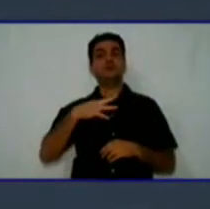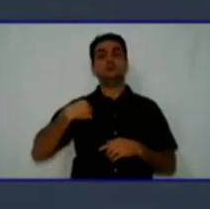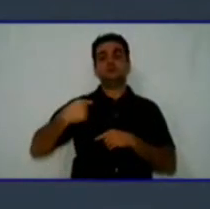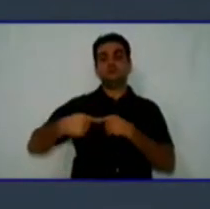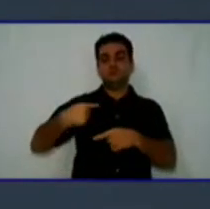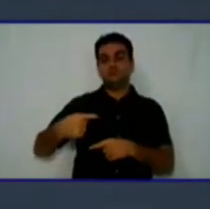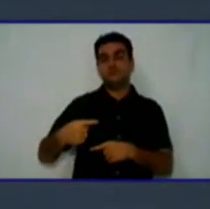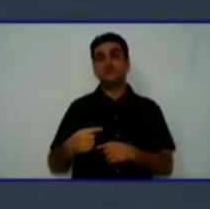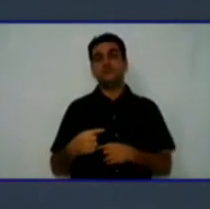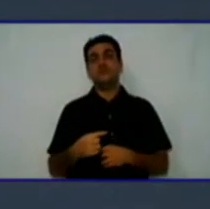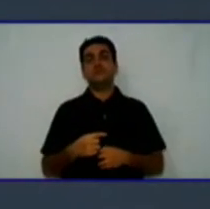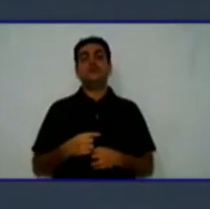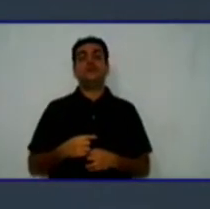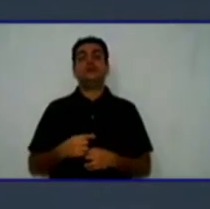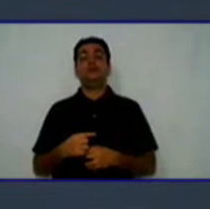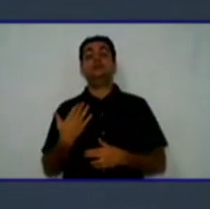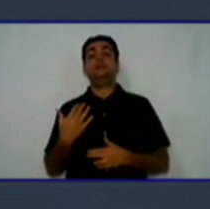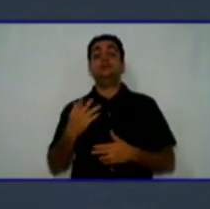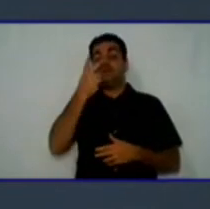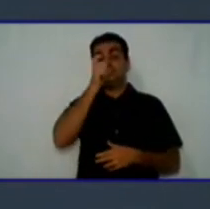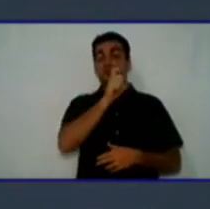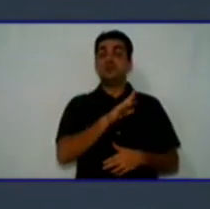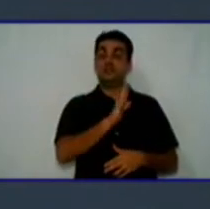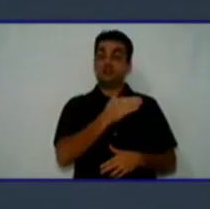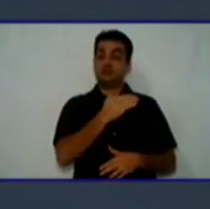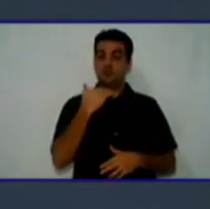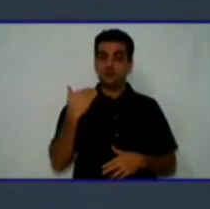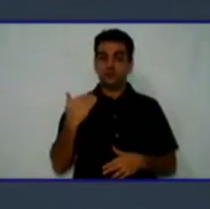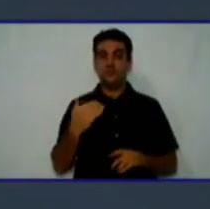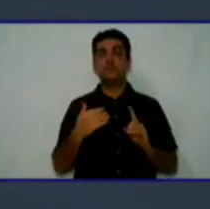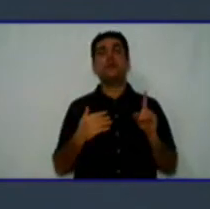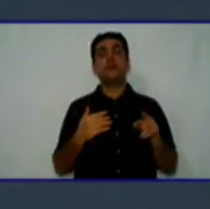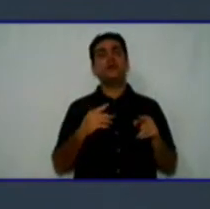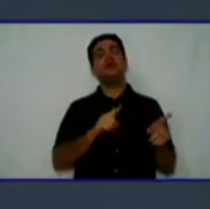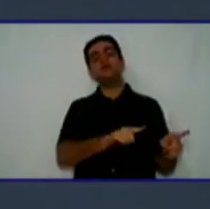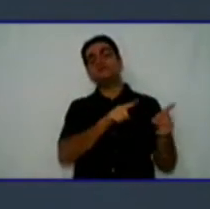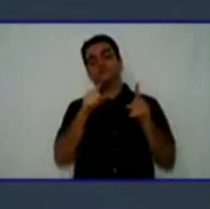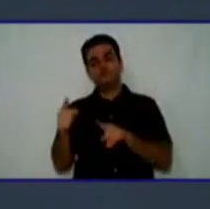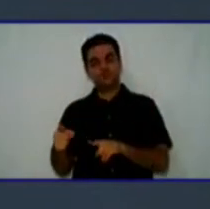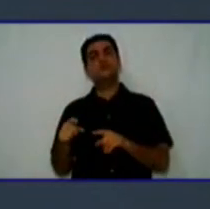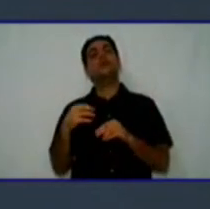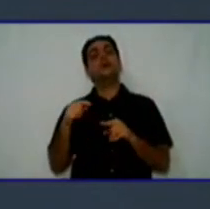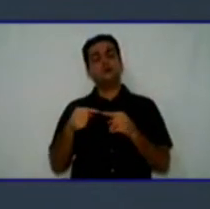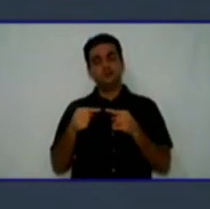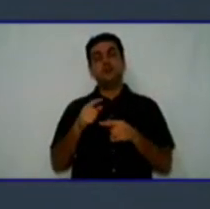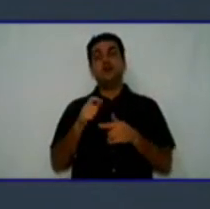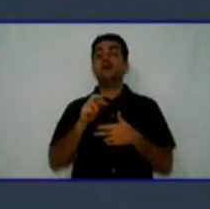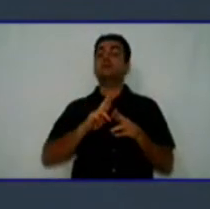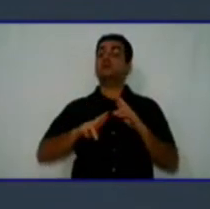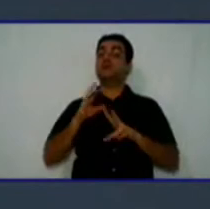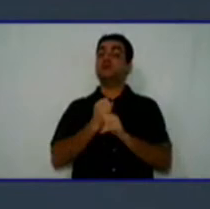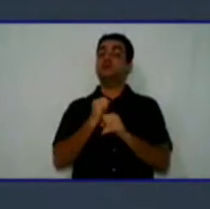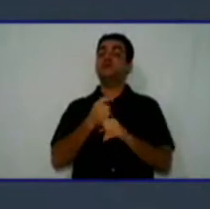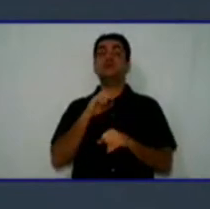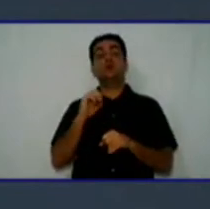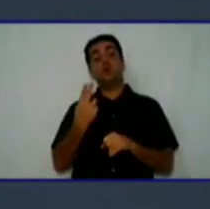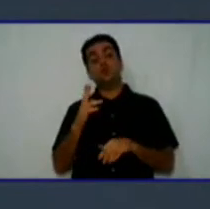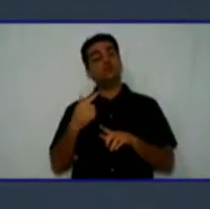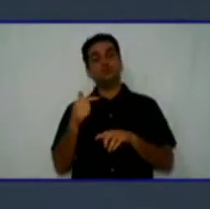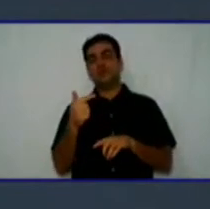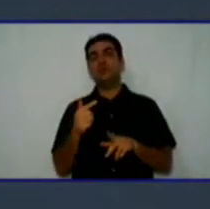pela prestação de contas do candidato falecido seria transferível ao administrador financeiro ou, na sua